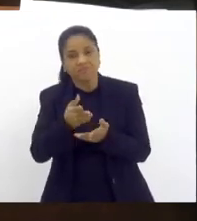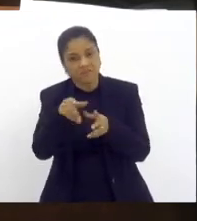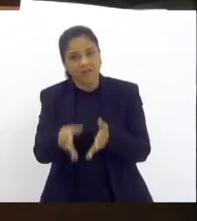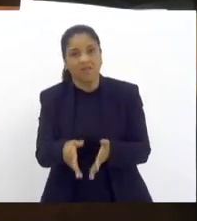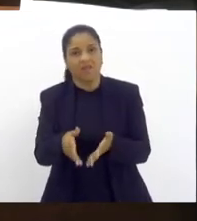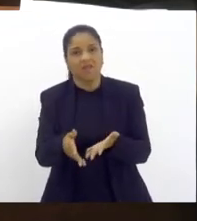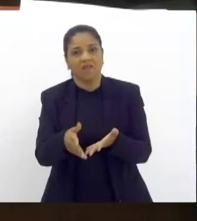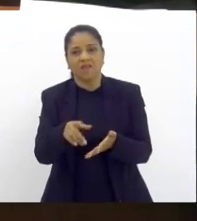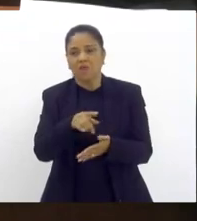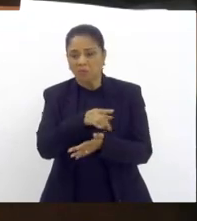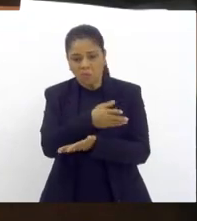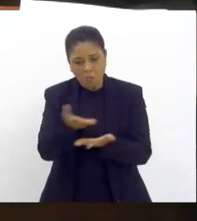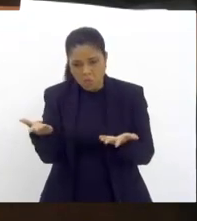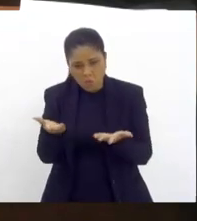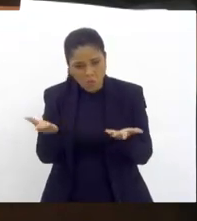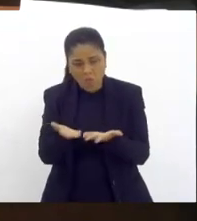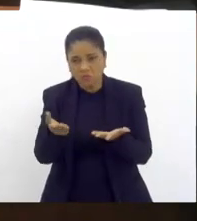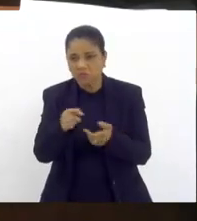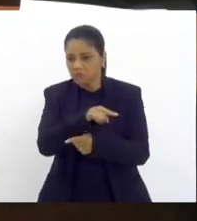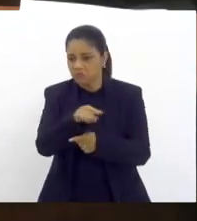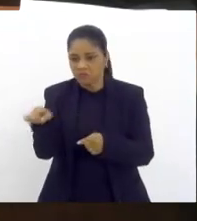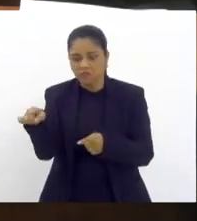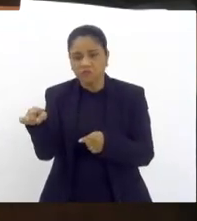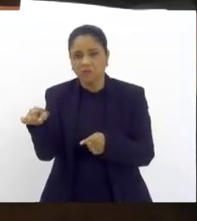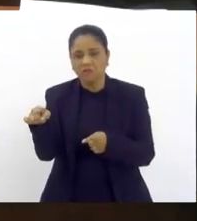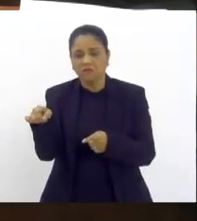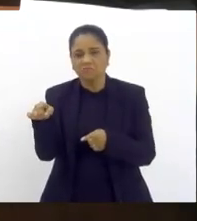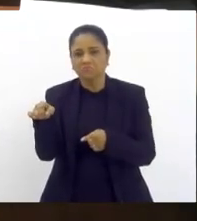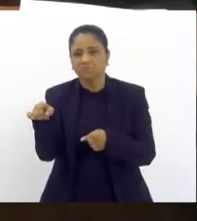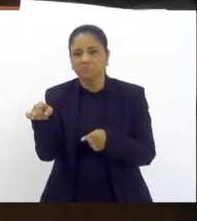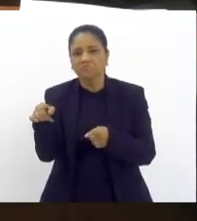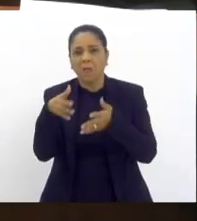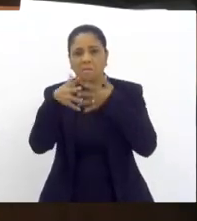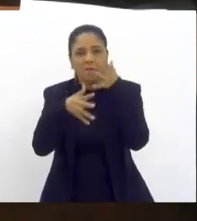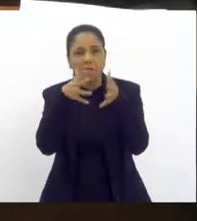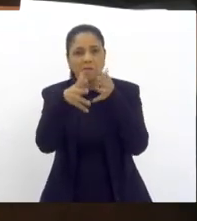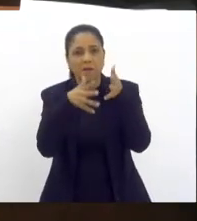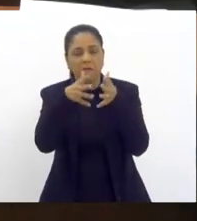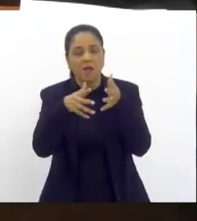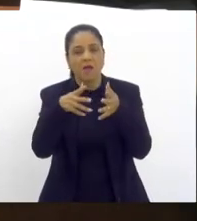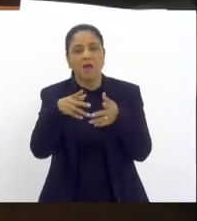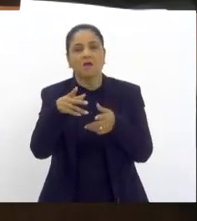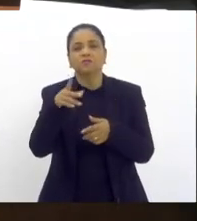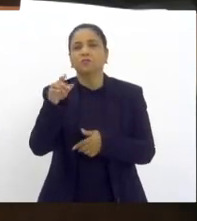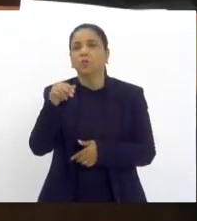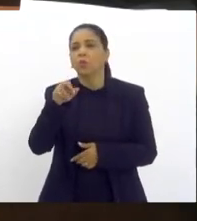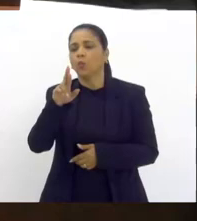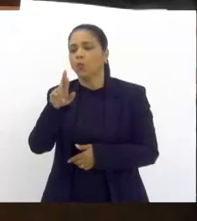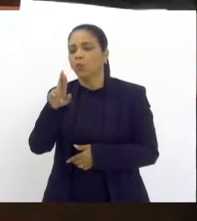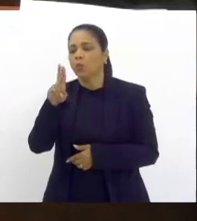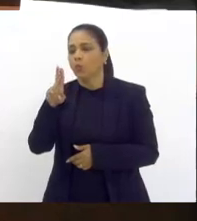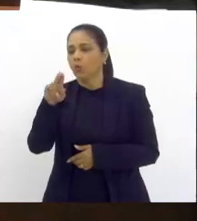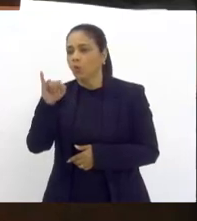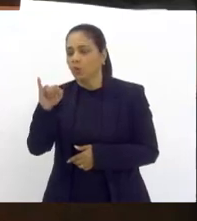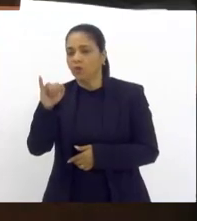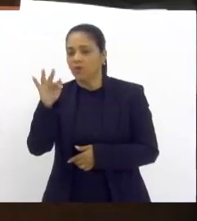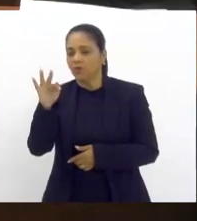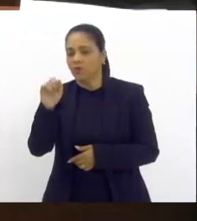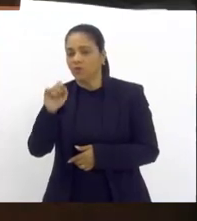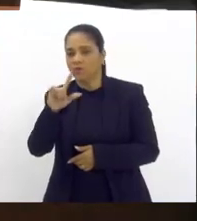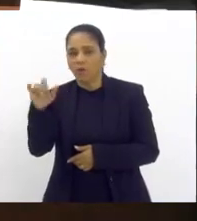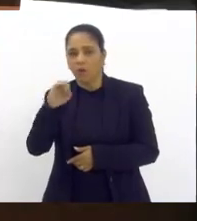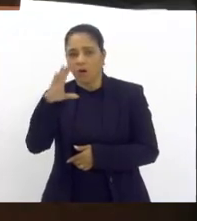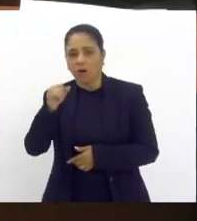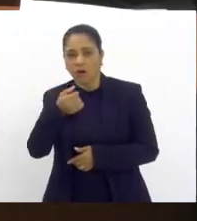nenhum de vocês aqui hoje manifestar a fala do dirigente do PT, do Rui Falcão, que chamou o deputado